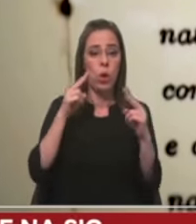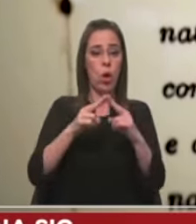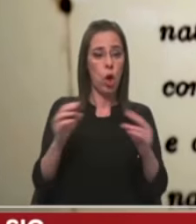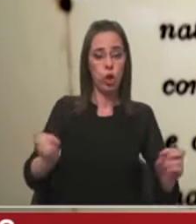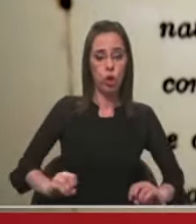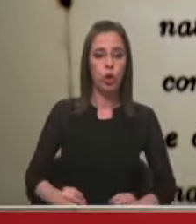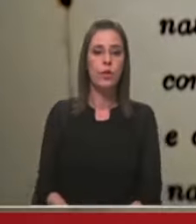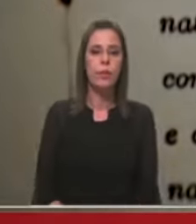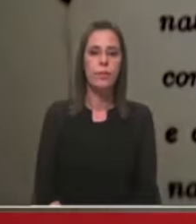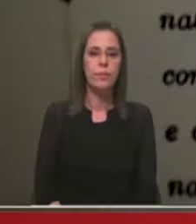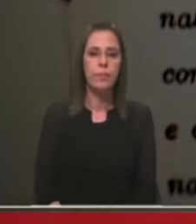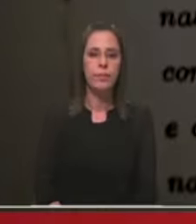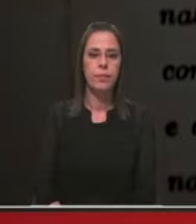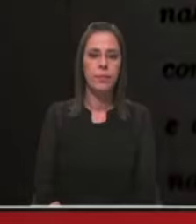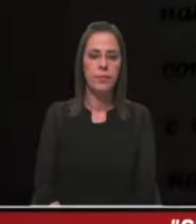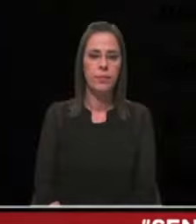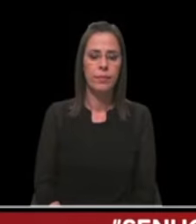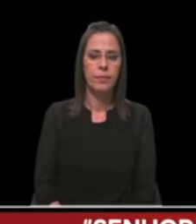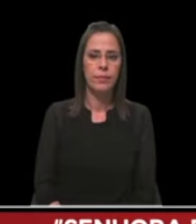conhecer.